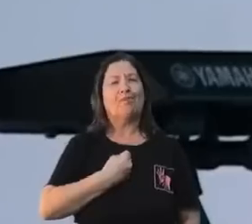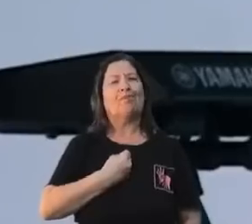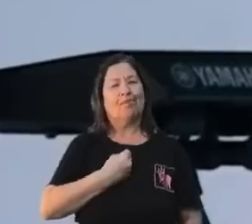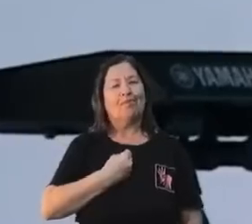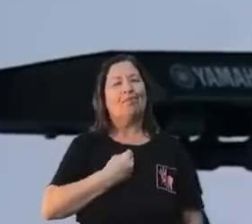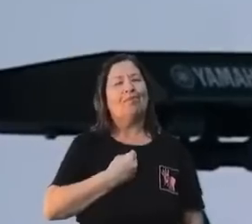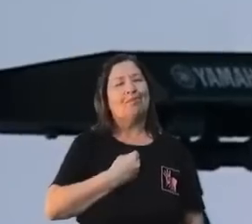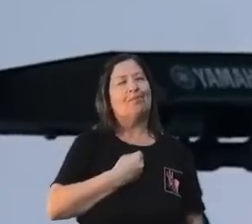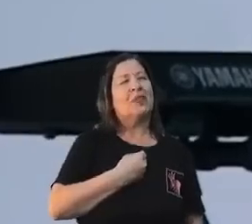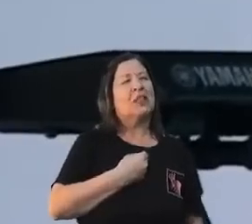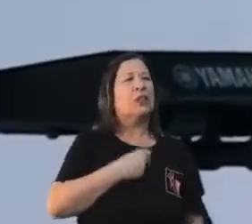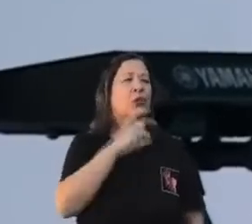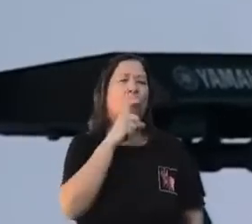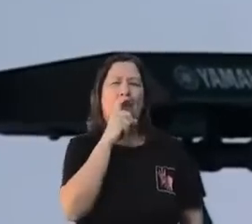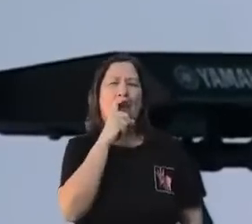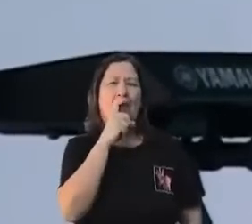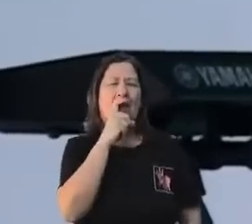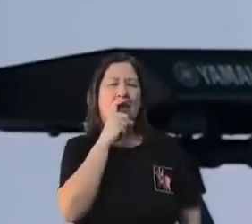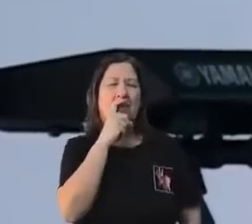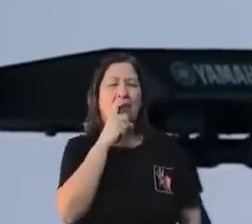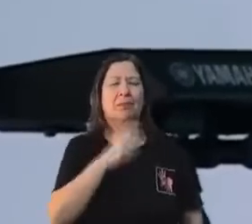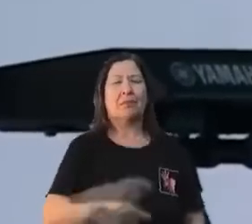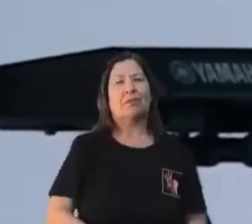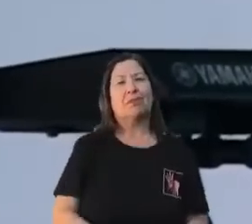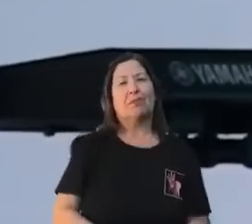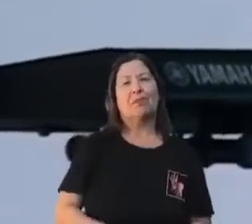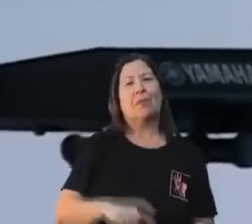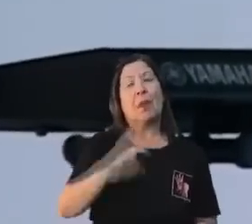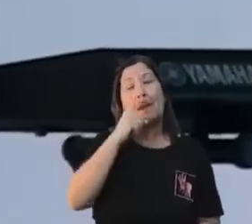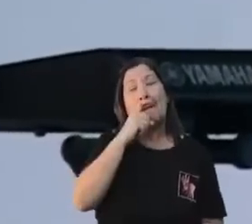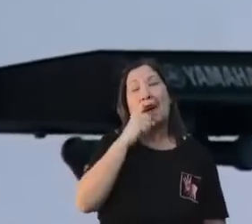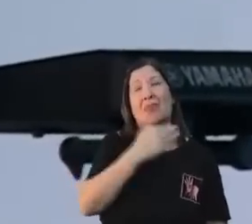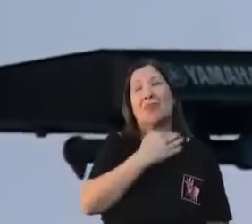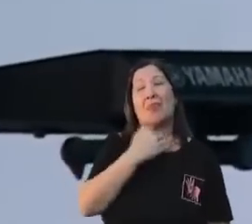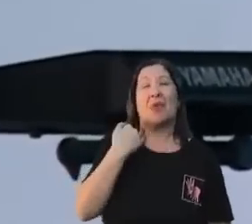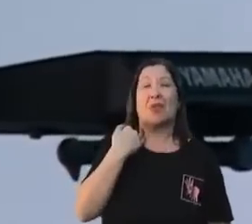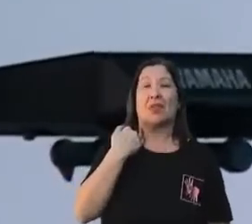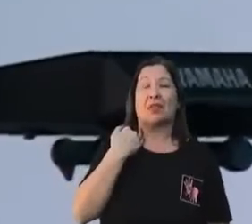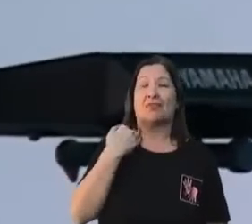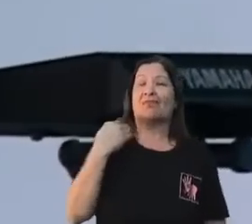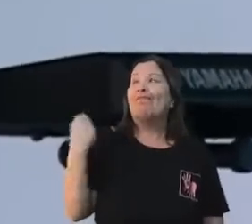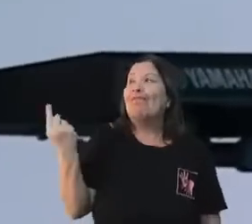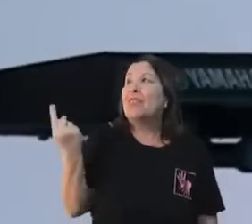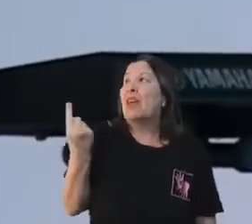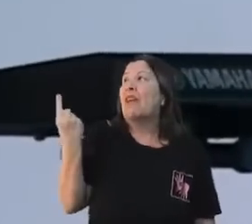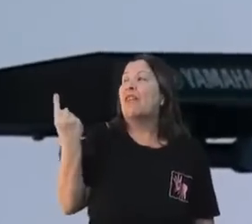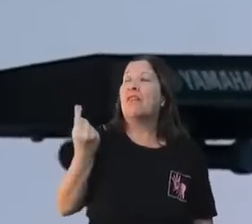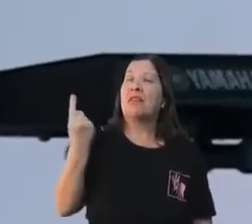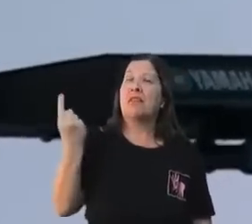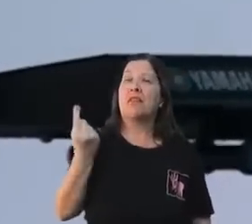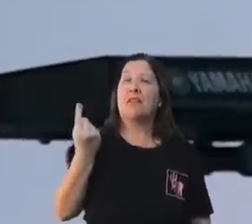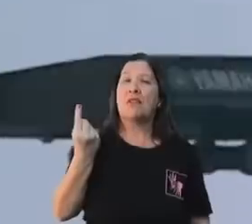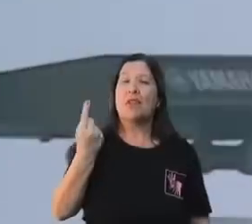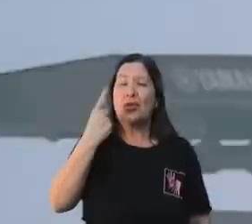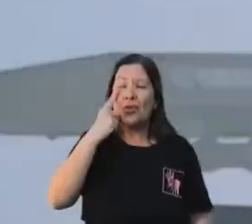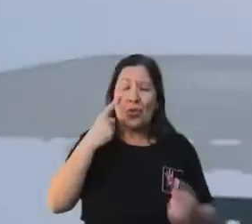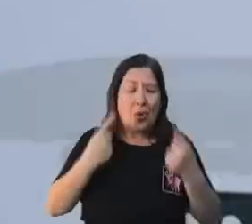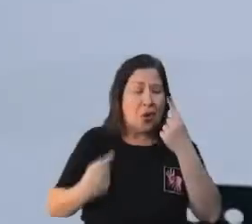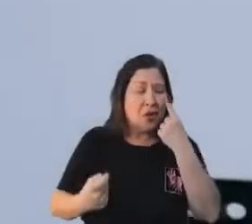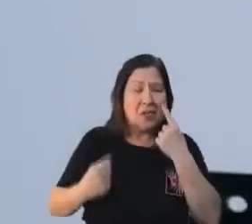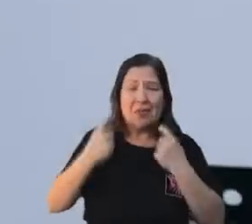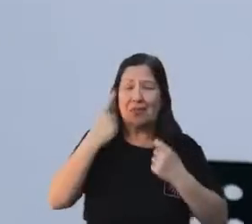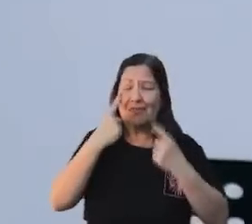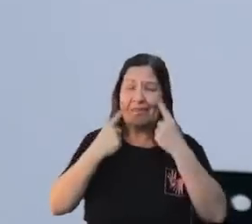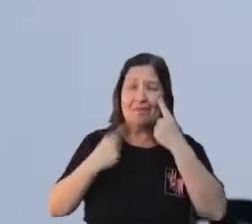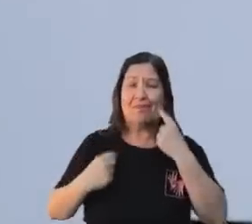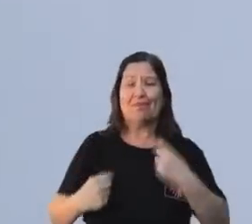naquela batalha terrível, o Absalão morre. E o Davi chora. Absalão, meu filho Absalão, quem me